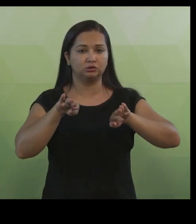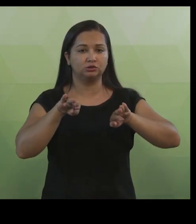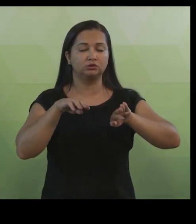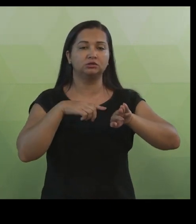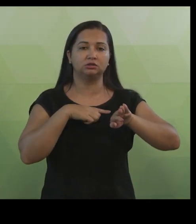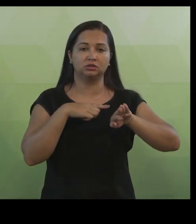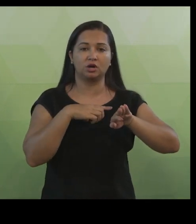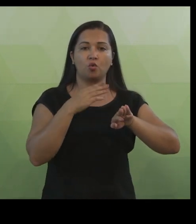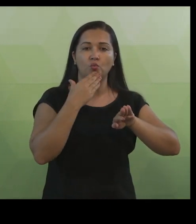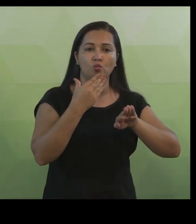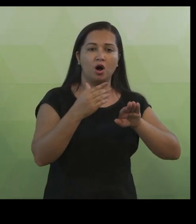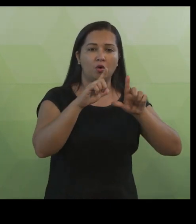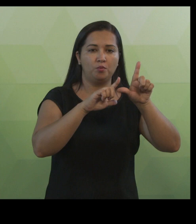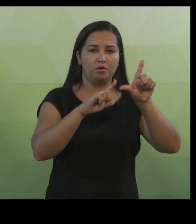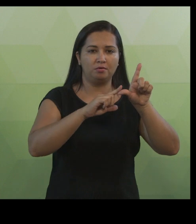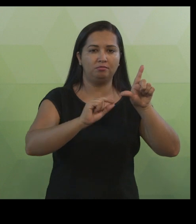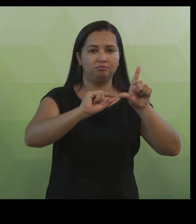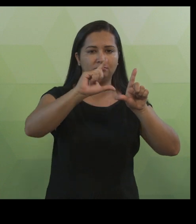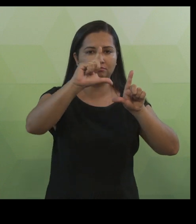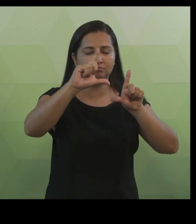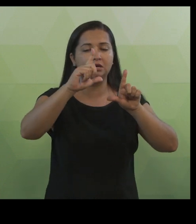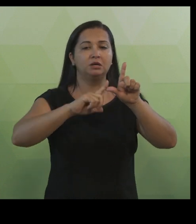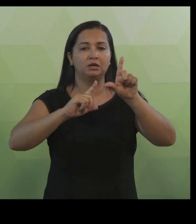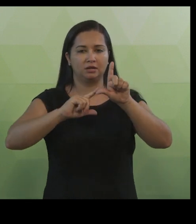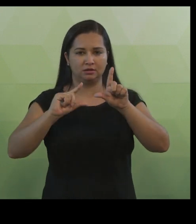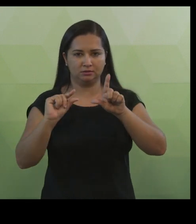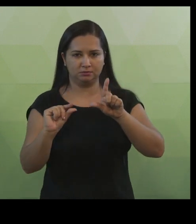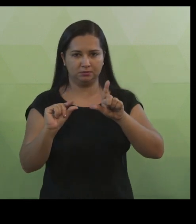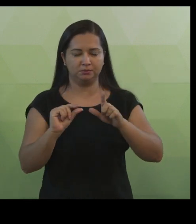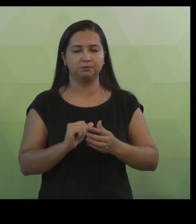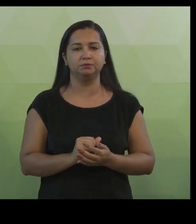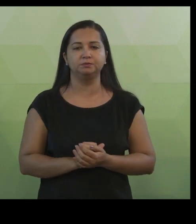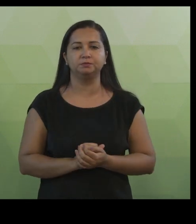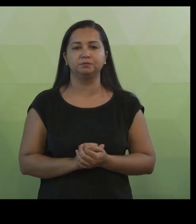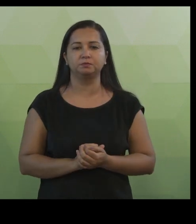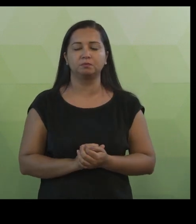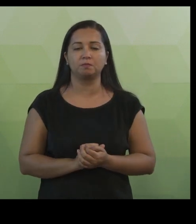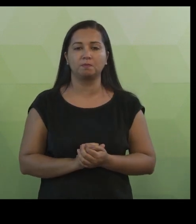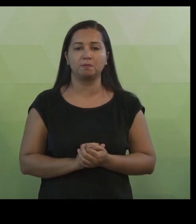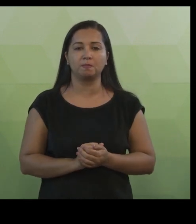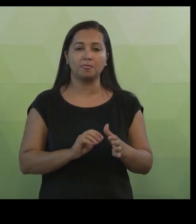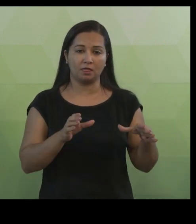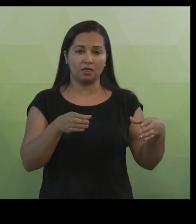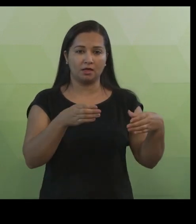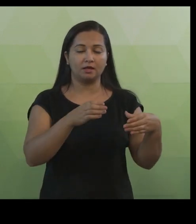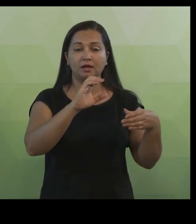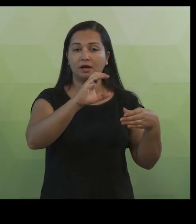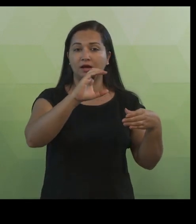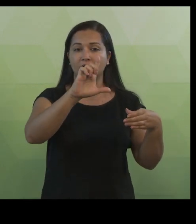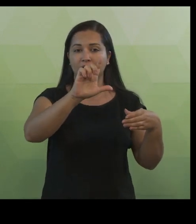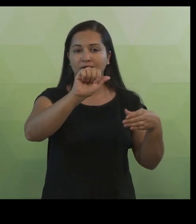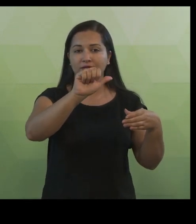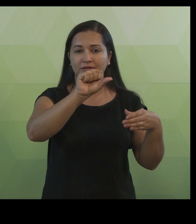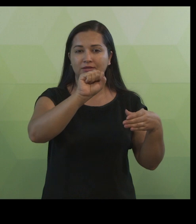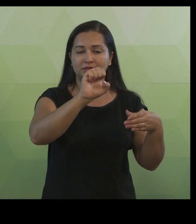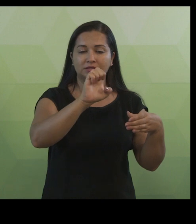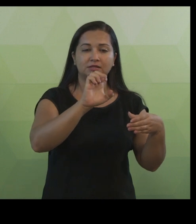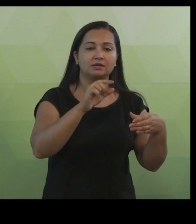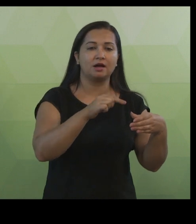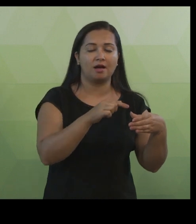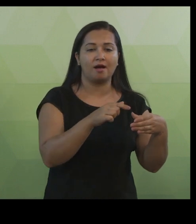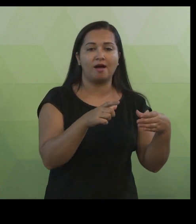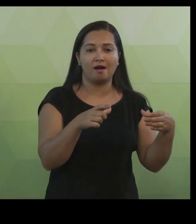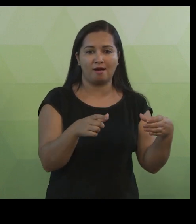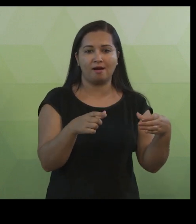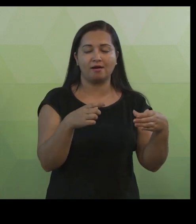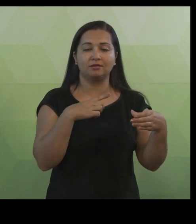minúsculas. Uma classe é composta por métodos. A classe principal da aplicação deve possuir um método